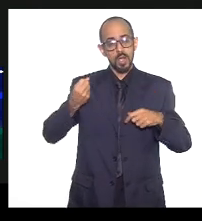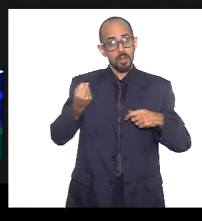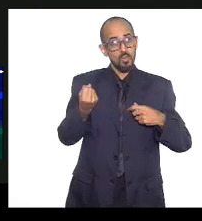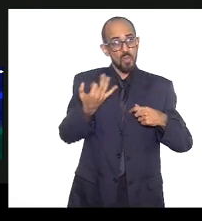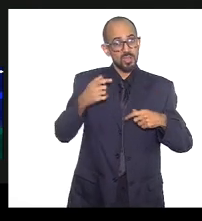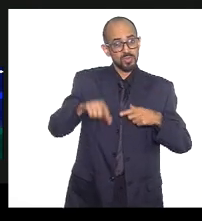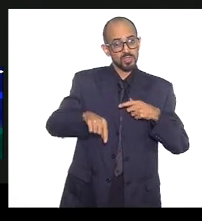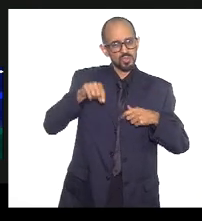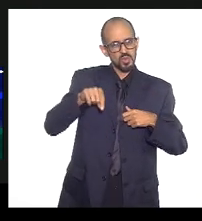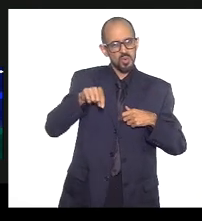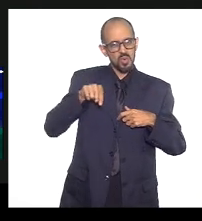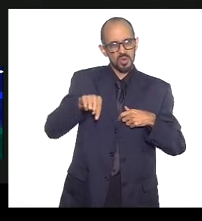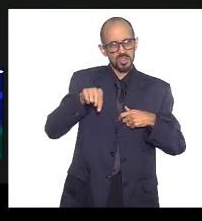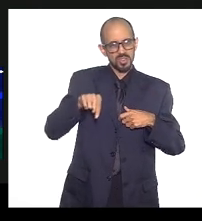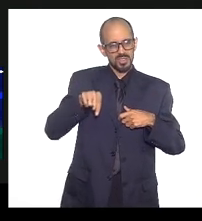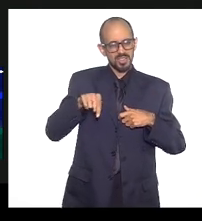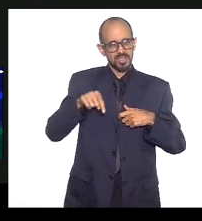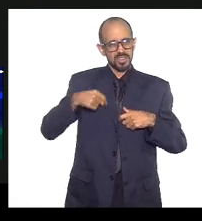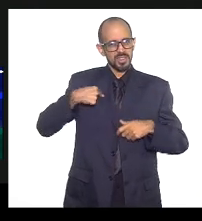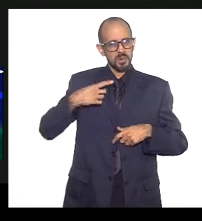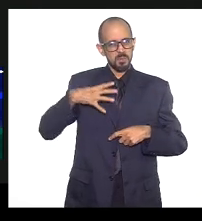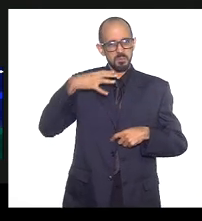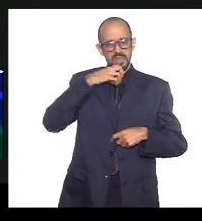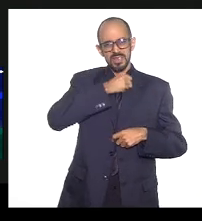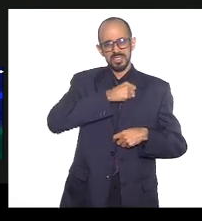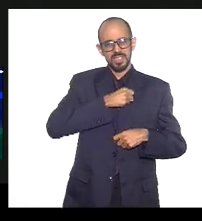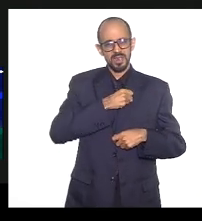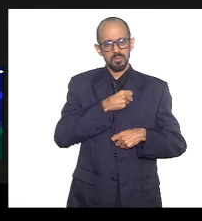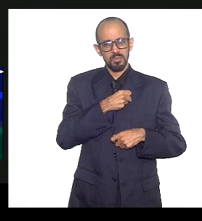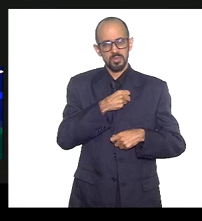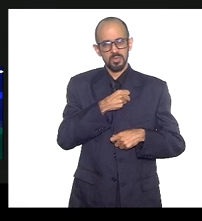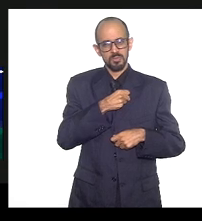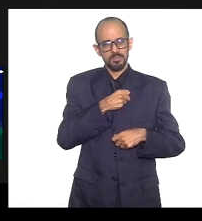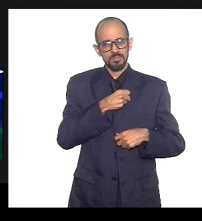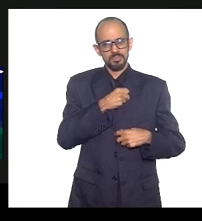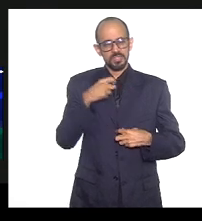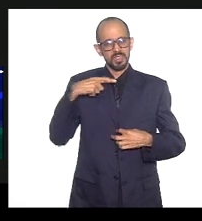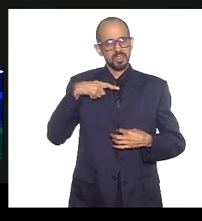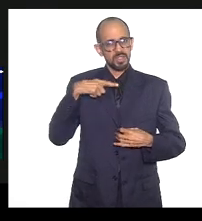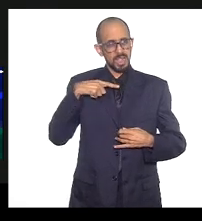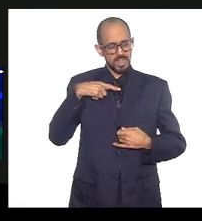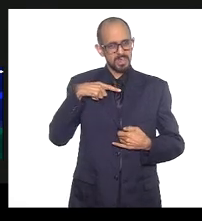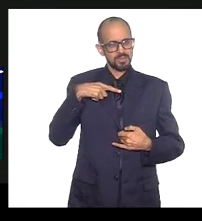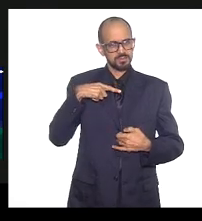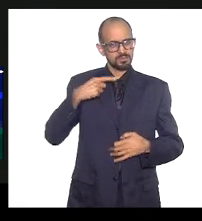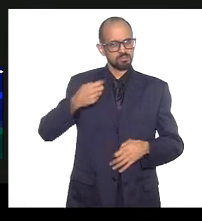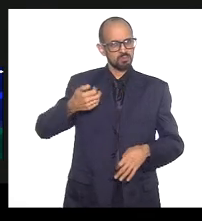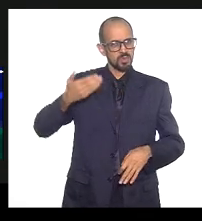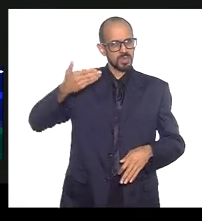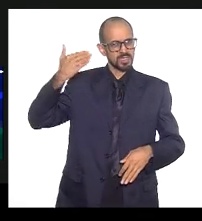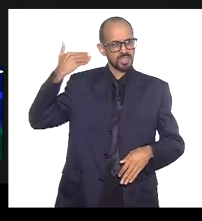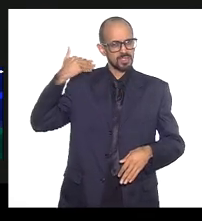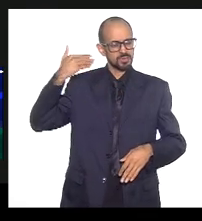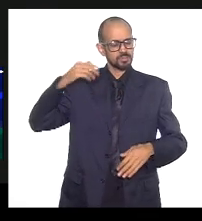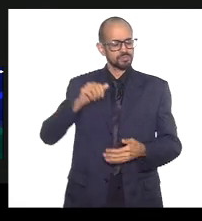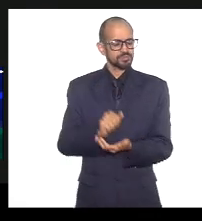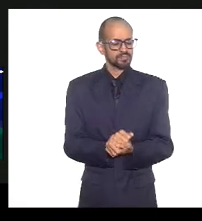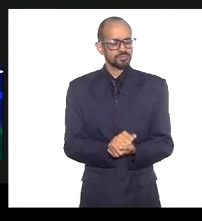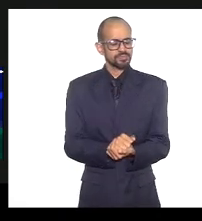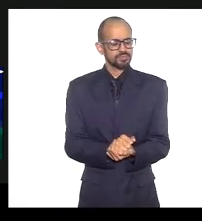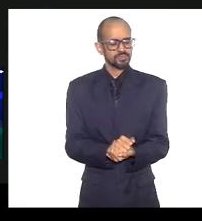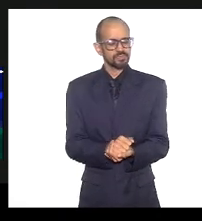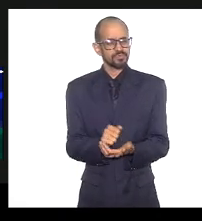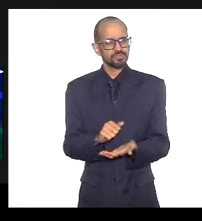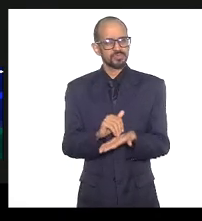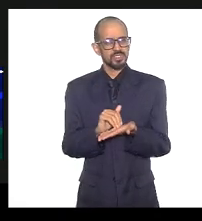escolha que eu estou vendo que está existindo ultimamente de repente na